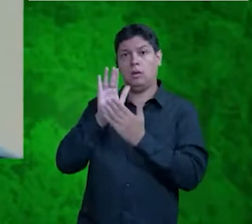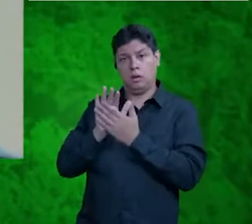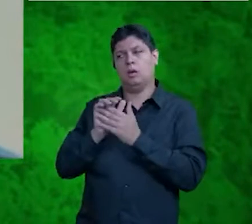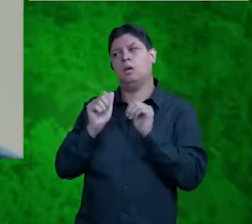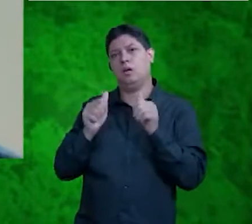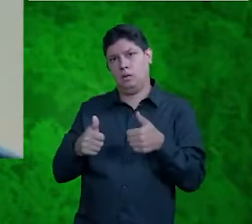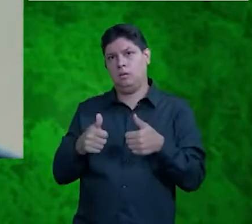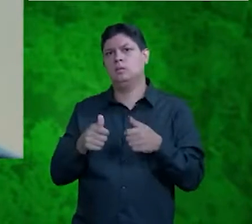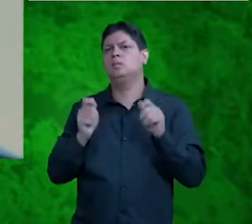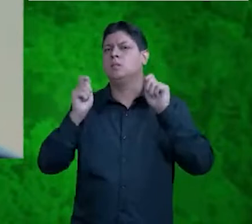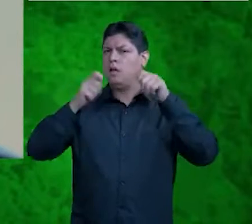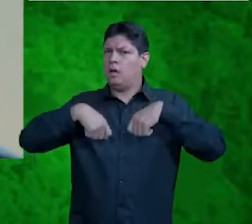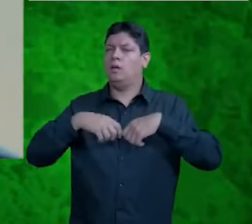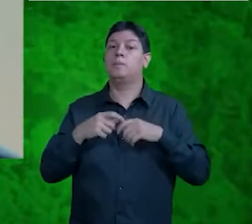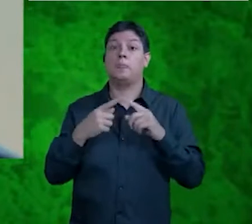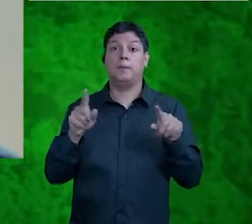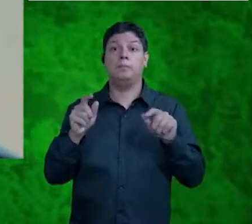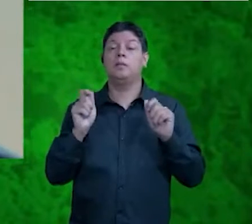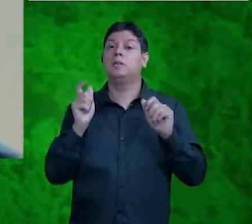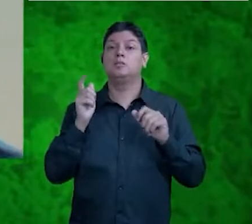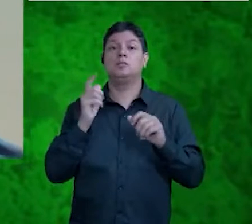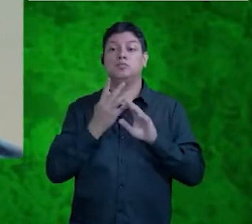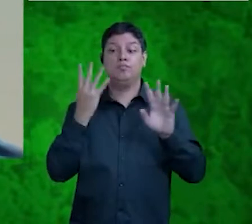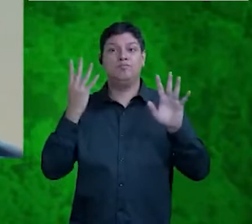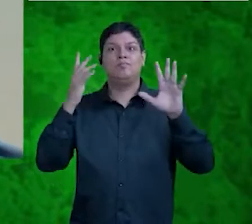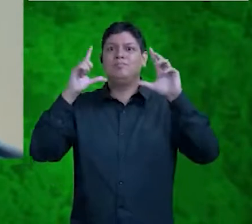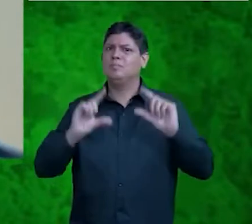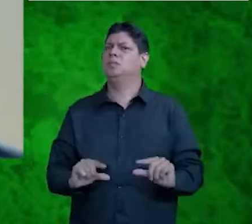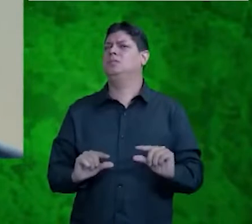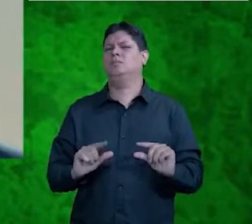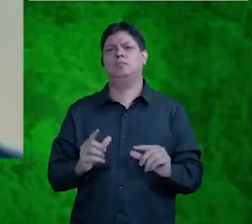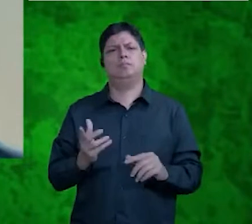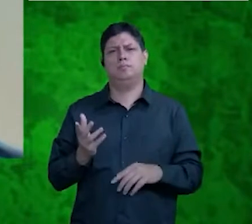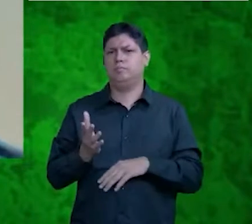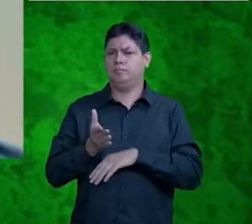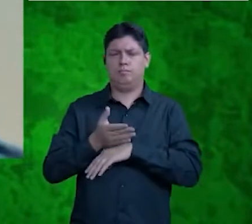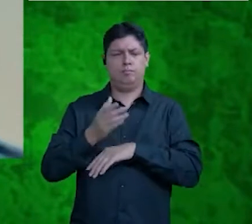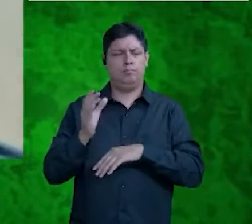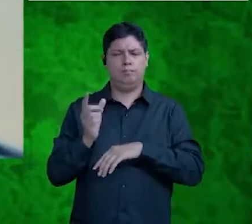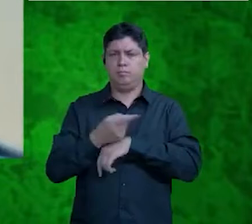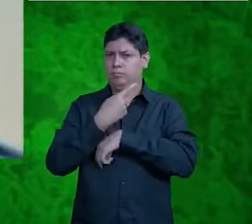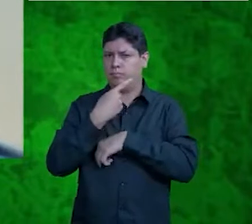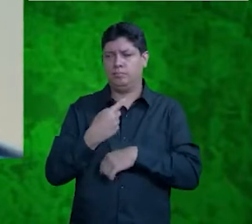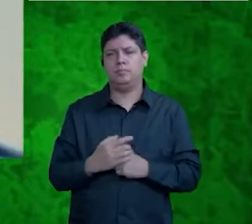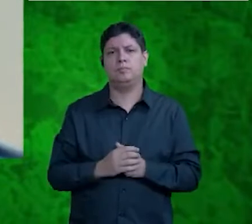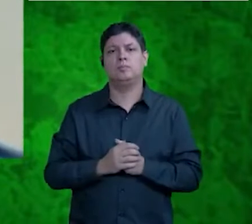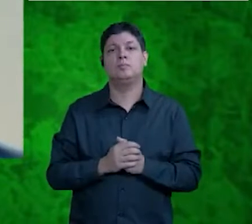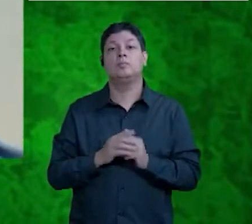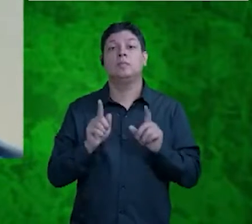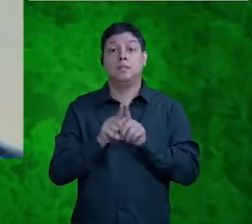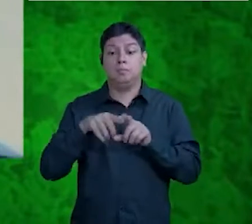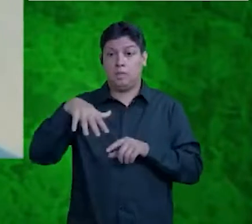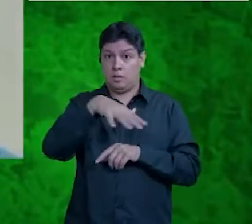é possível fazê-lo, mas aí nós conseguimos diminuir as filas. E dentro dessa seara, nós entendemos